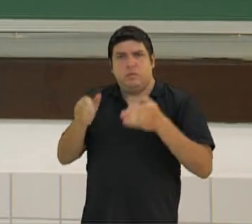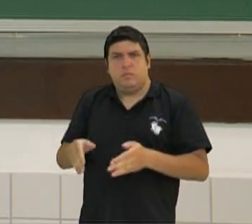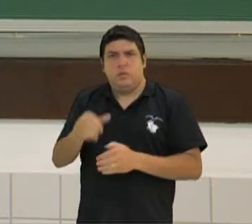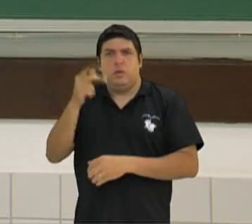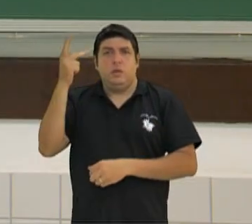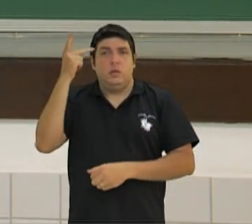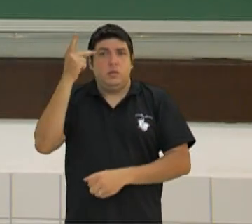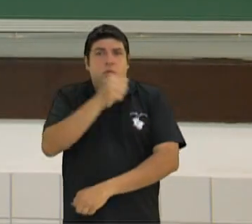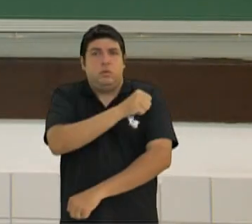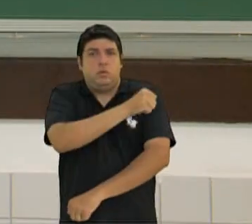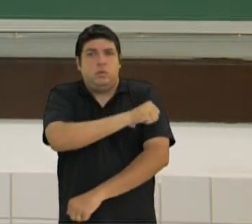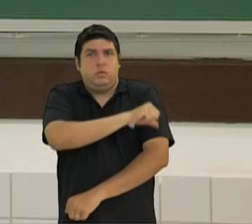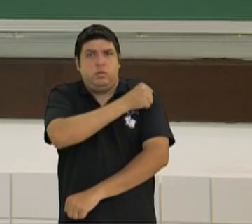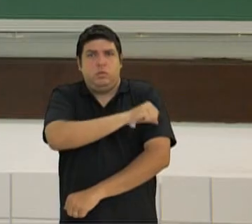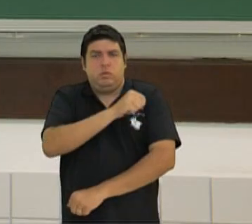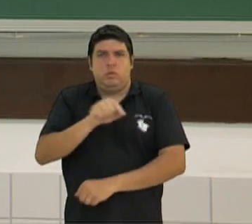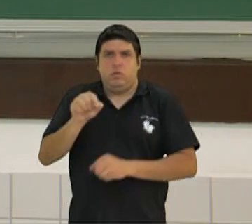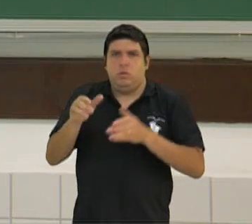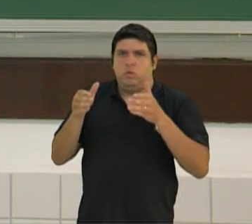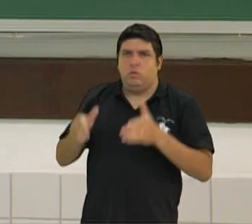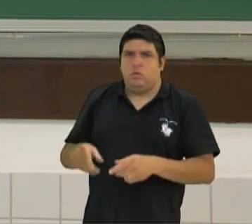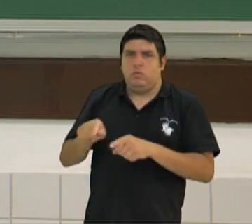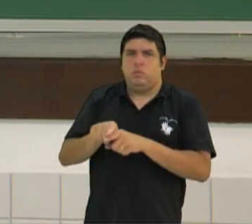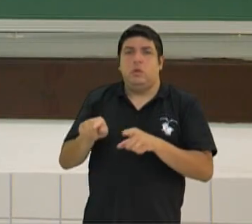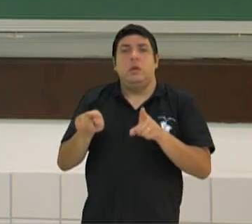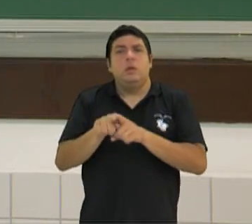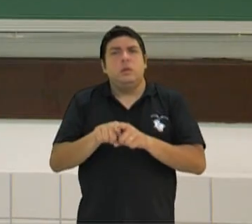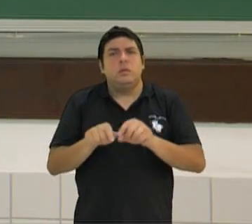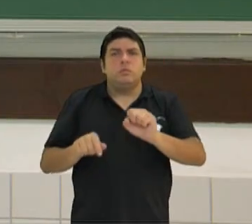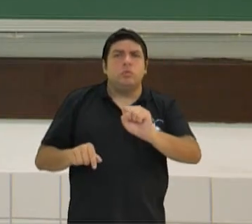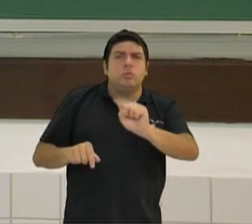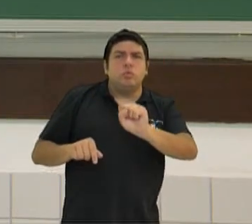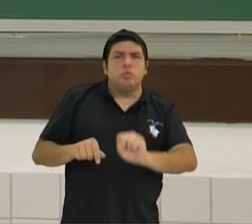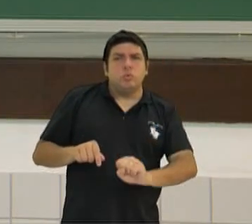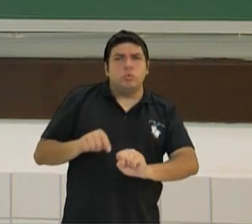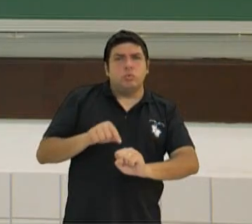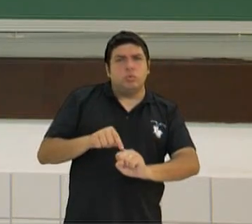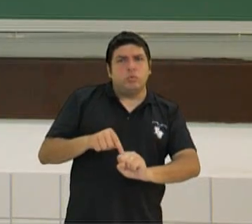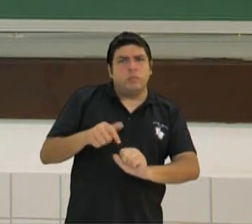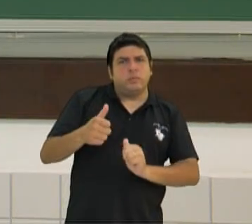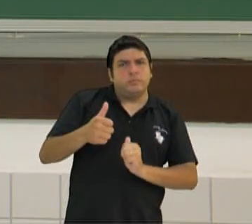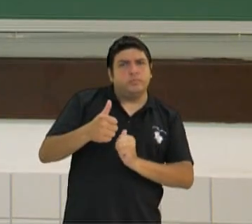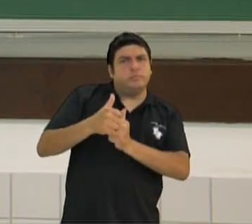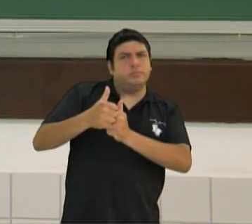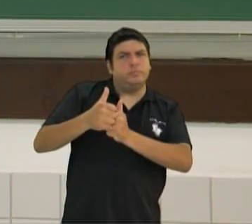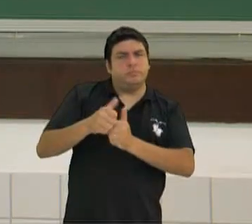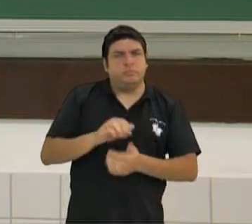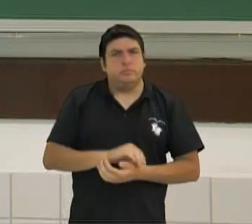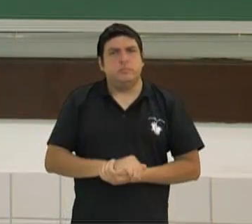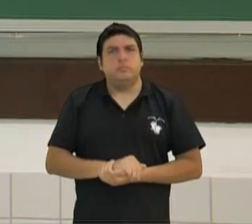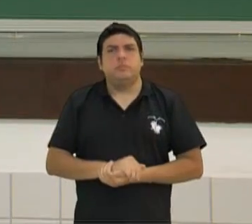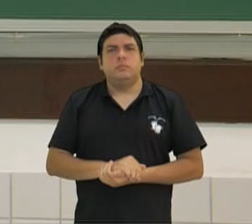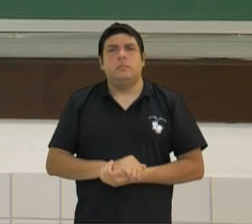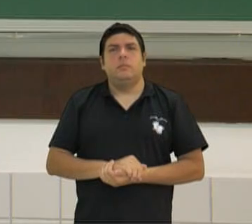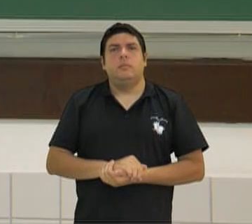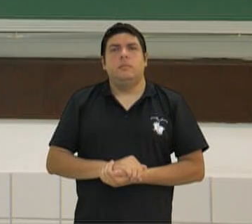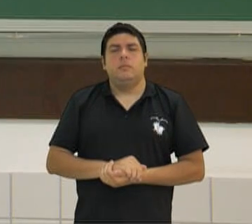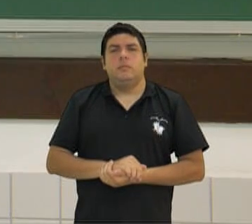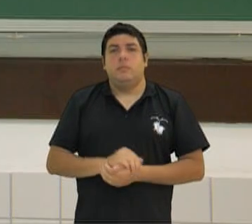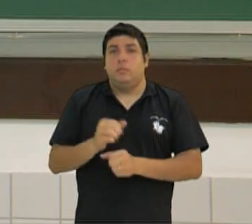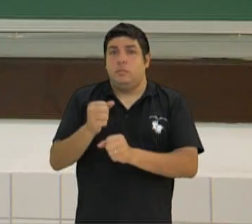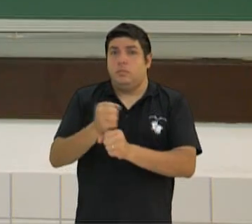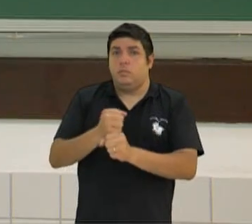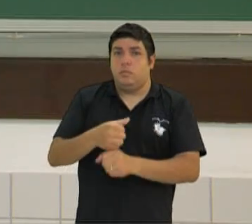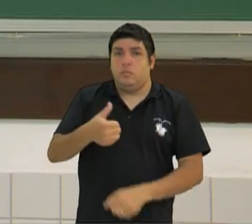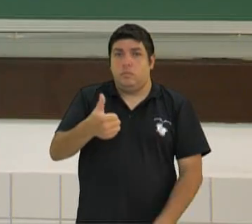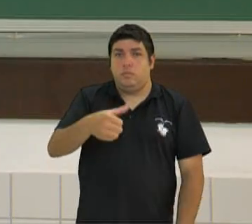de Janeiro, e também um pouco ali na região Sul, pela proximidade com a região Sudeste. A partir da década de 70, nós